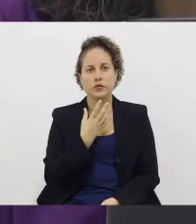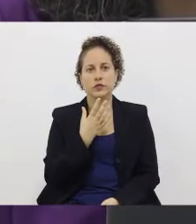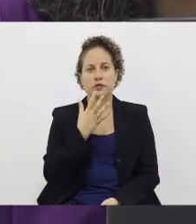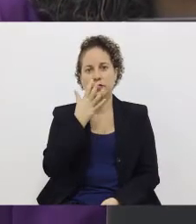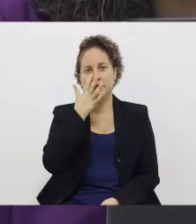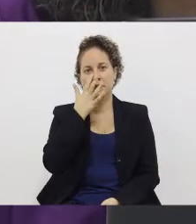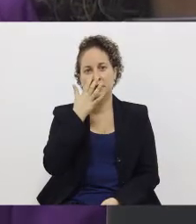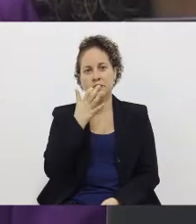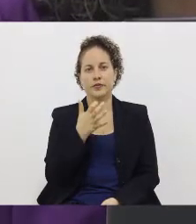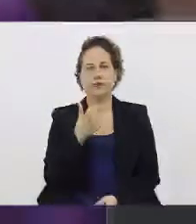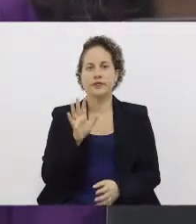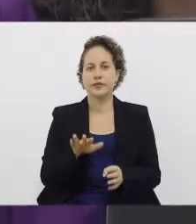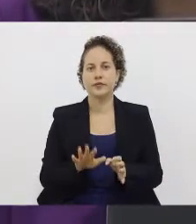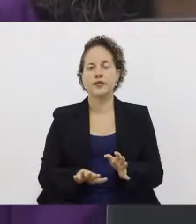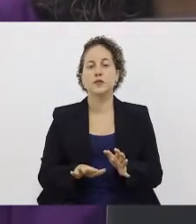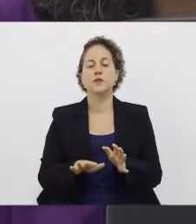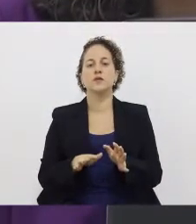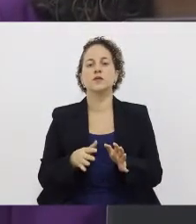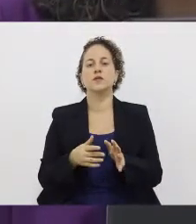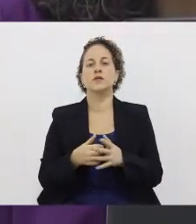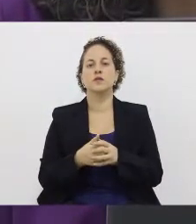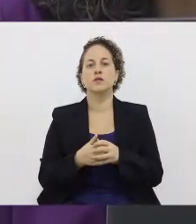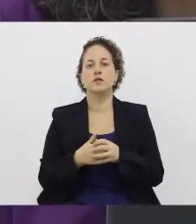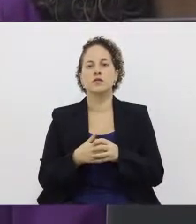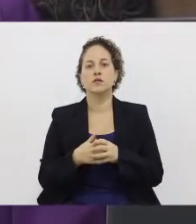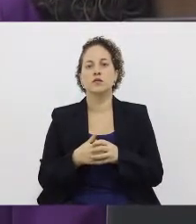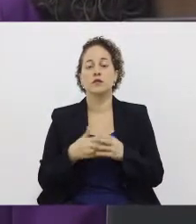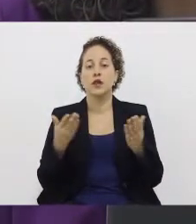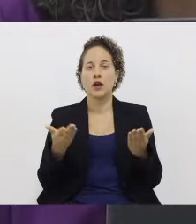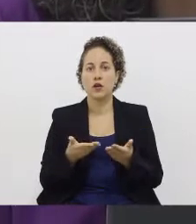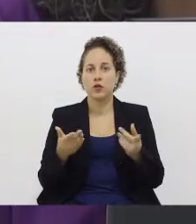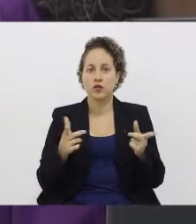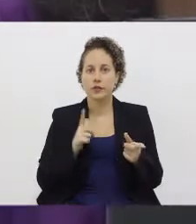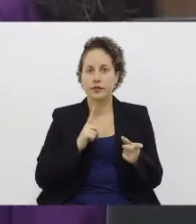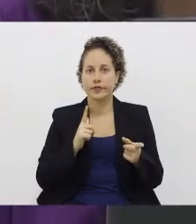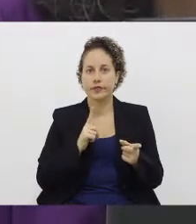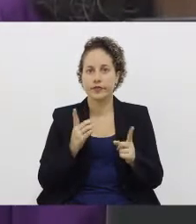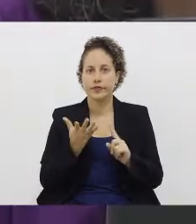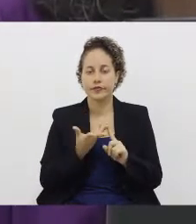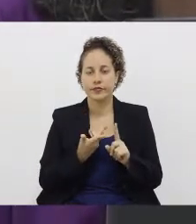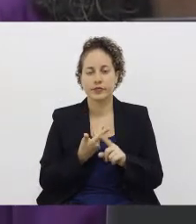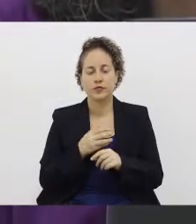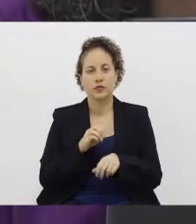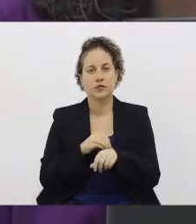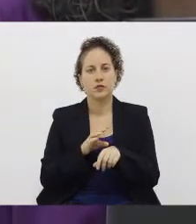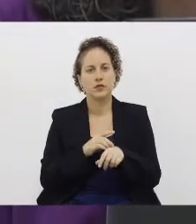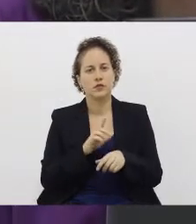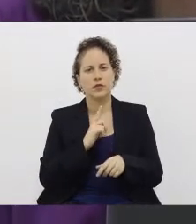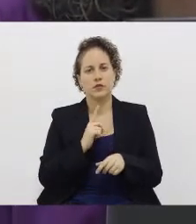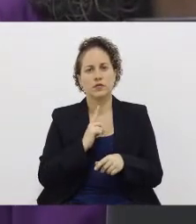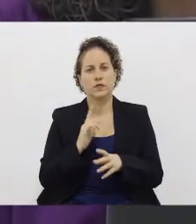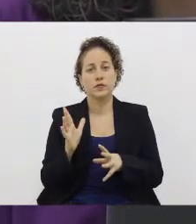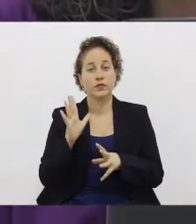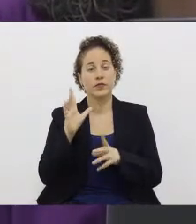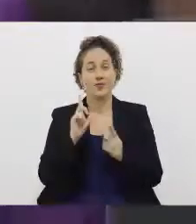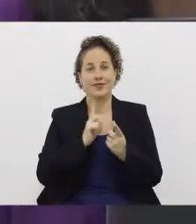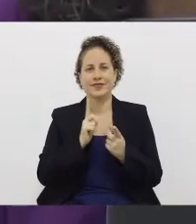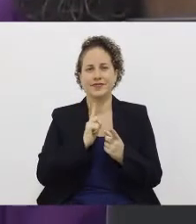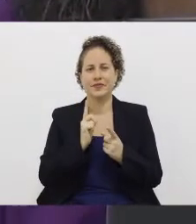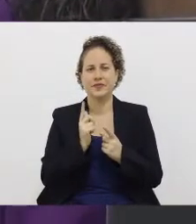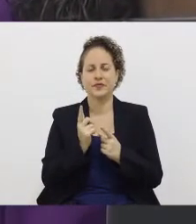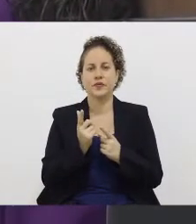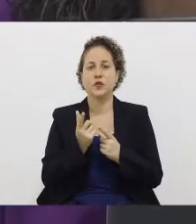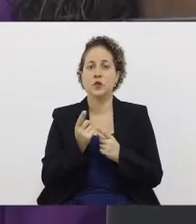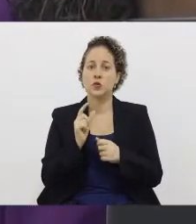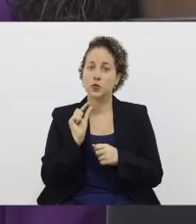mais alto, desce, estoque mais alto, desce. Neste caso aqui, nós temos grandes entregas. Então, lotes grandes levam um menor número